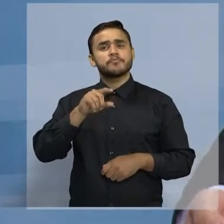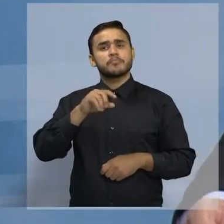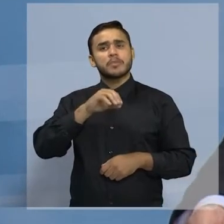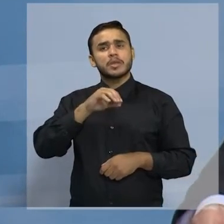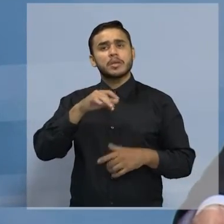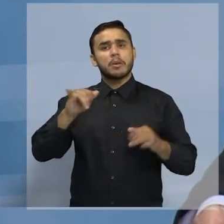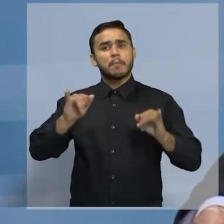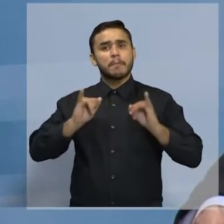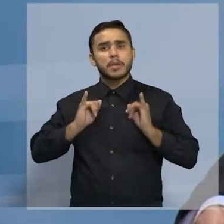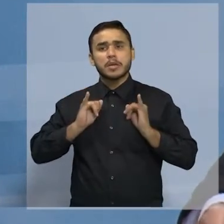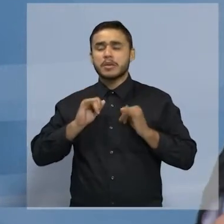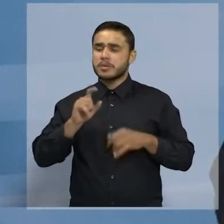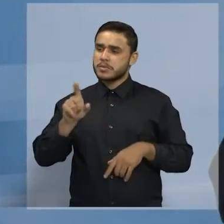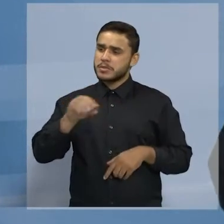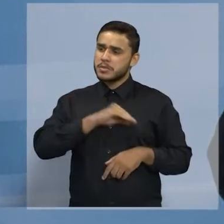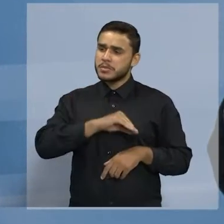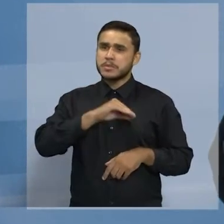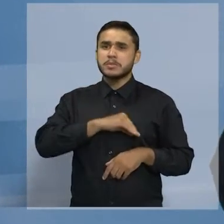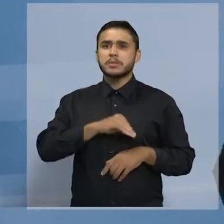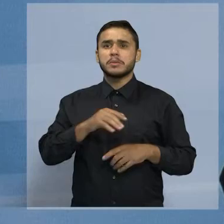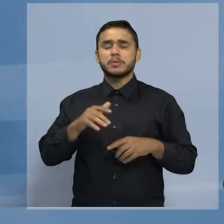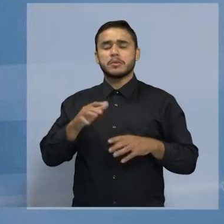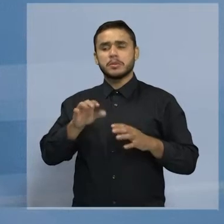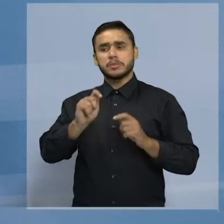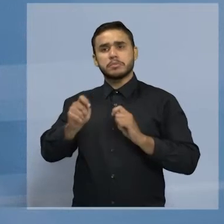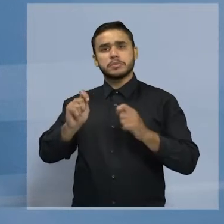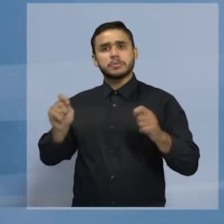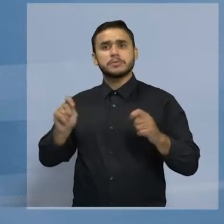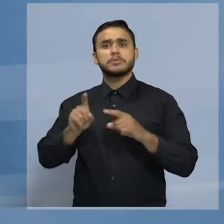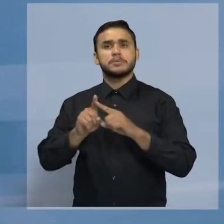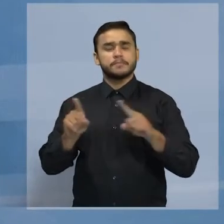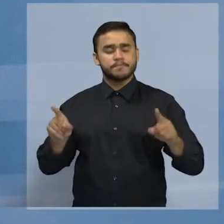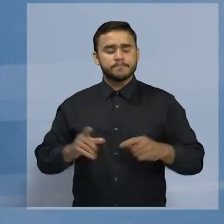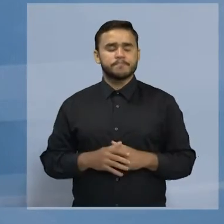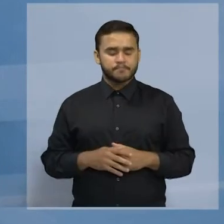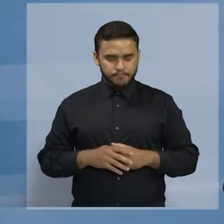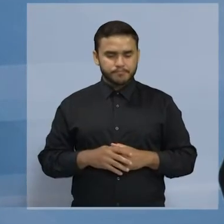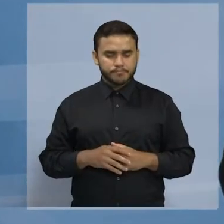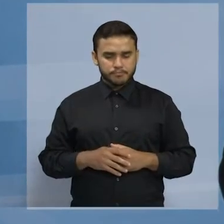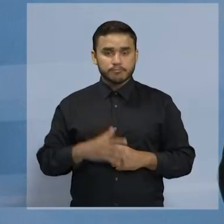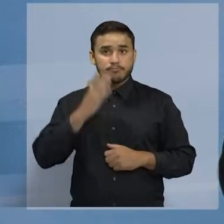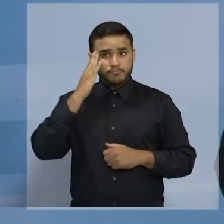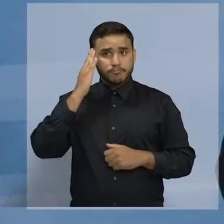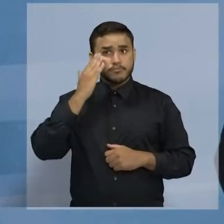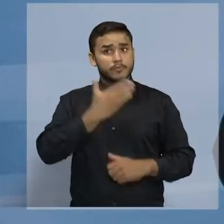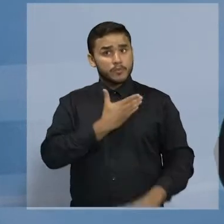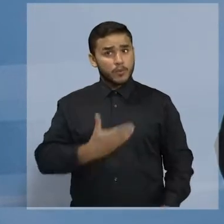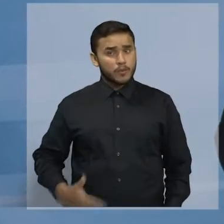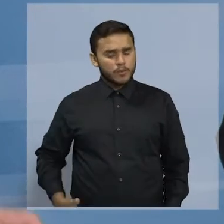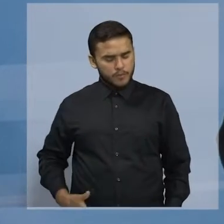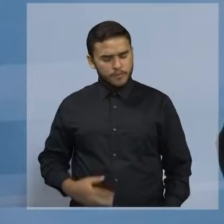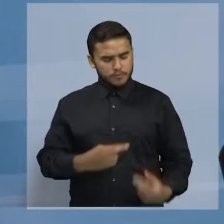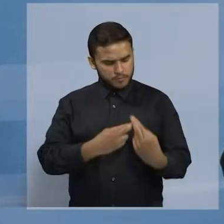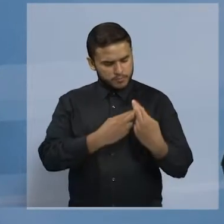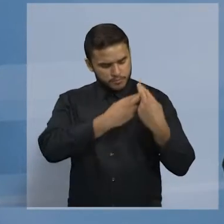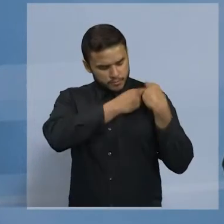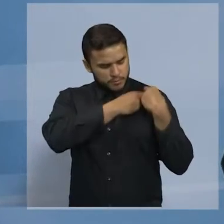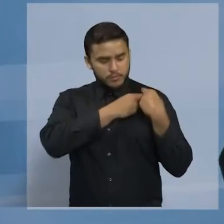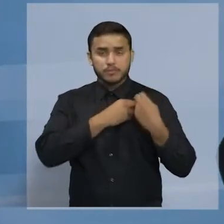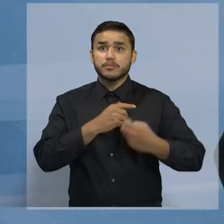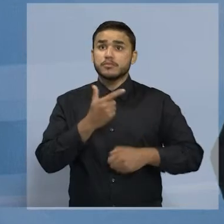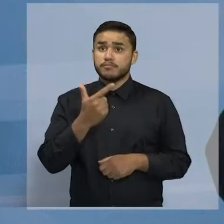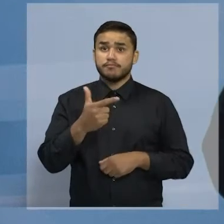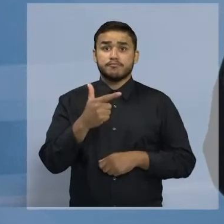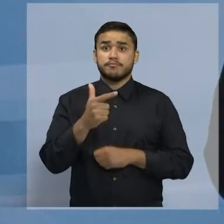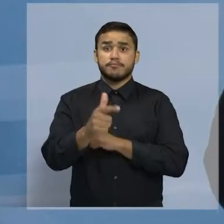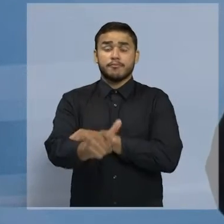da Previdência, nessa quantidade, o Estado tem toda a responsabilidade sobre isso,